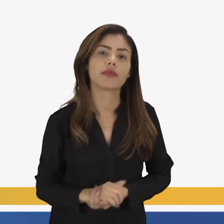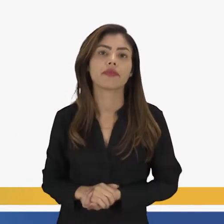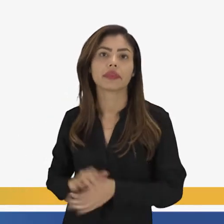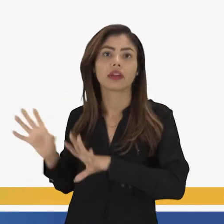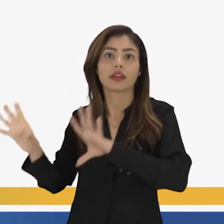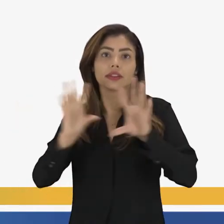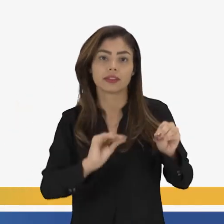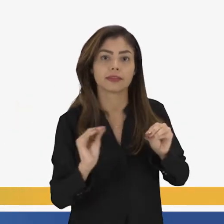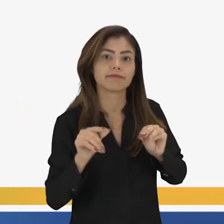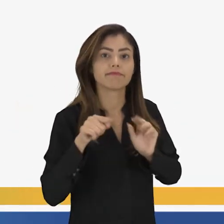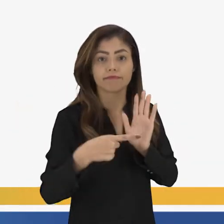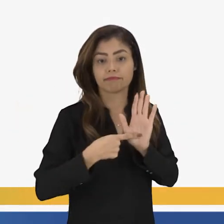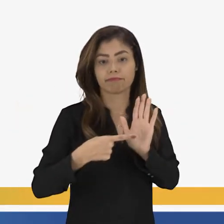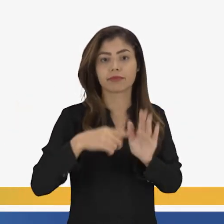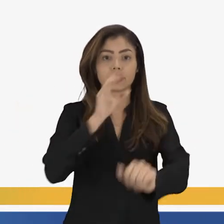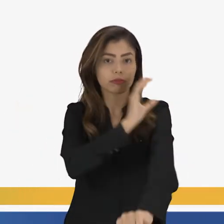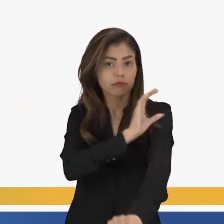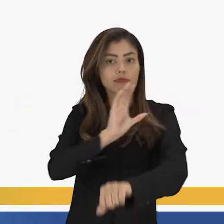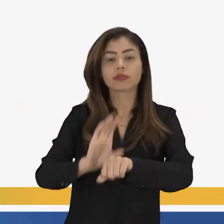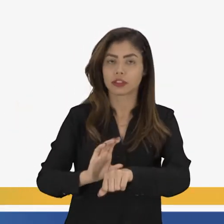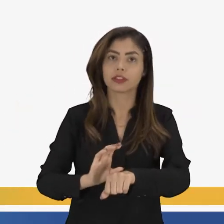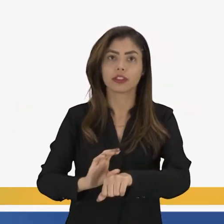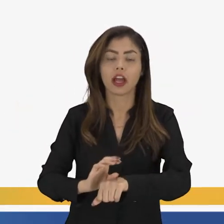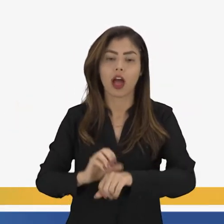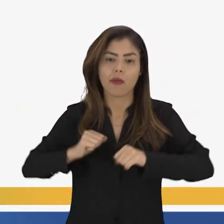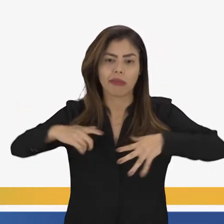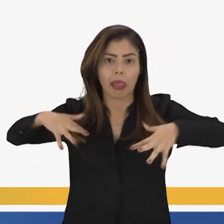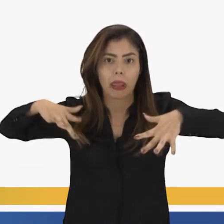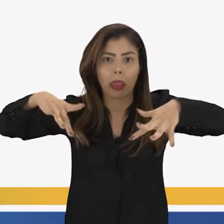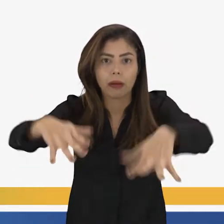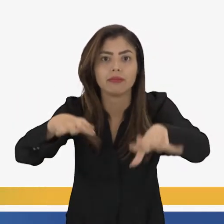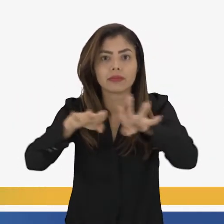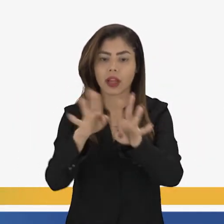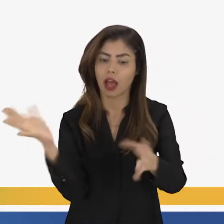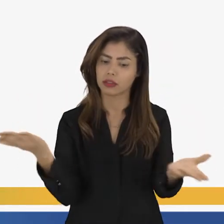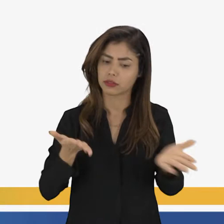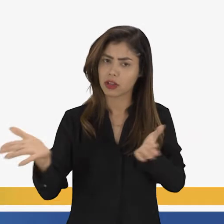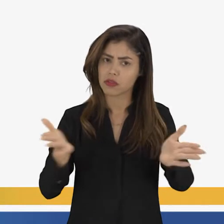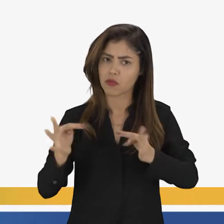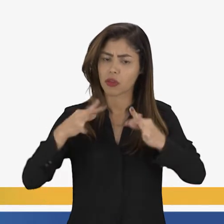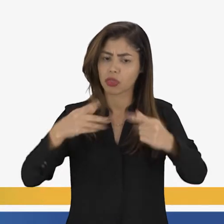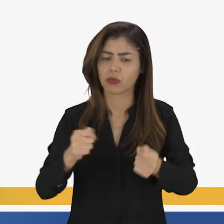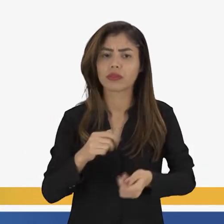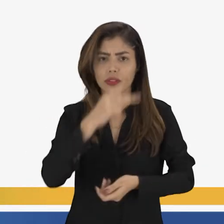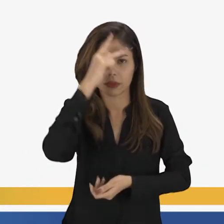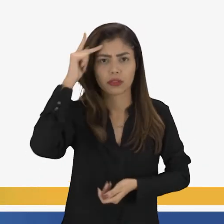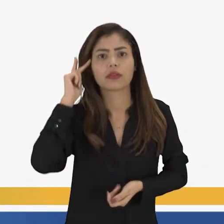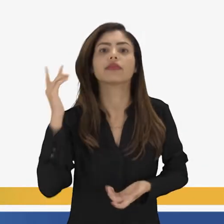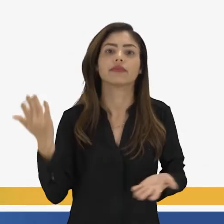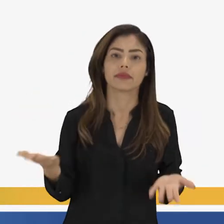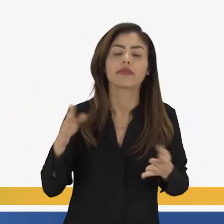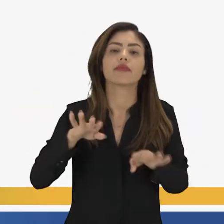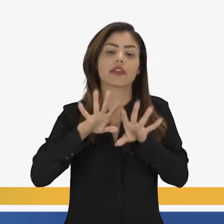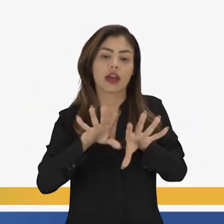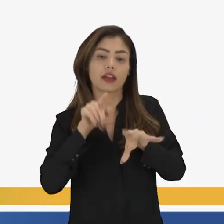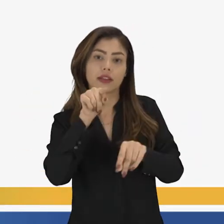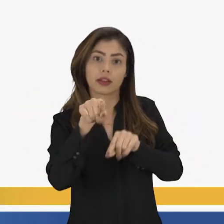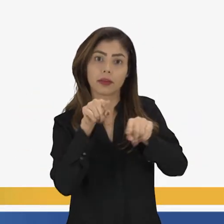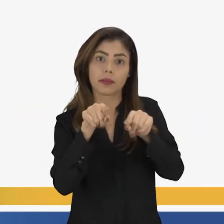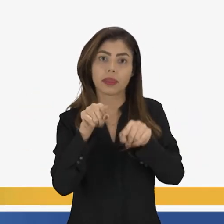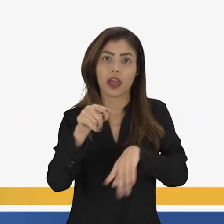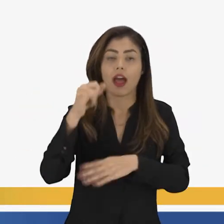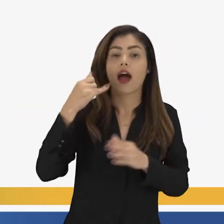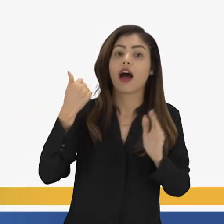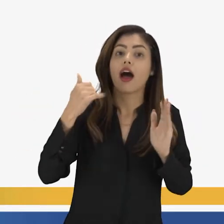assim trazendo a cultura, né, de massa, de que é acessível para todas as pessoas, fazendo aqui, né, alusão